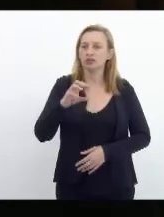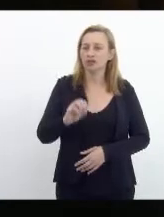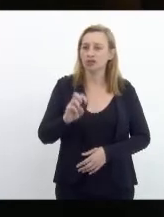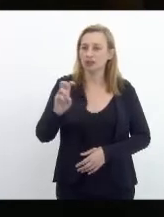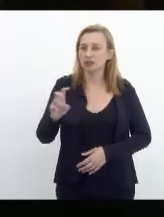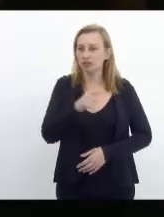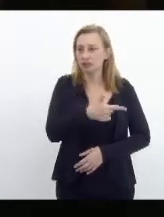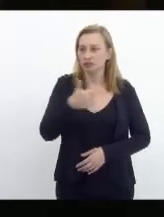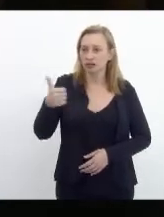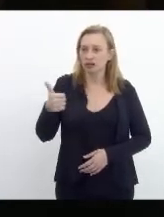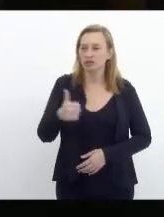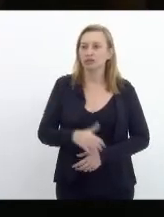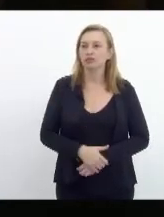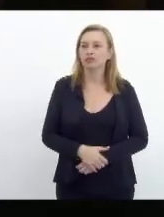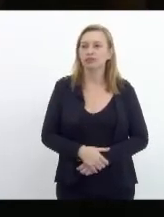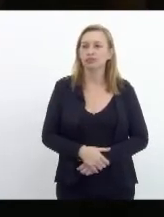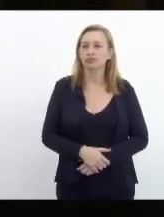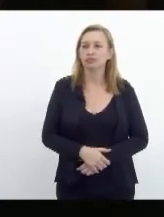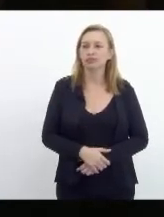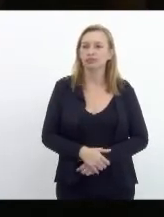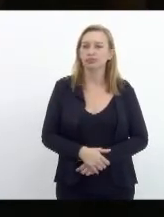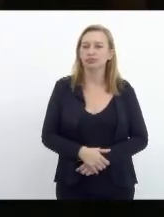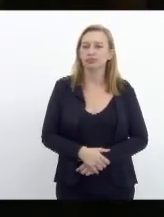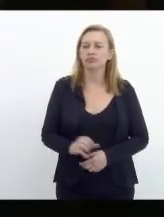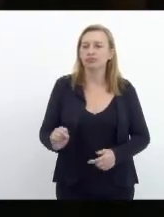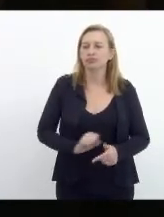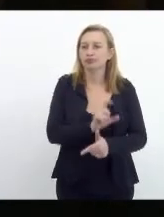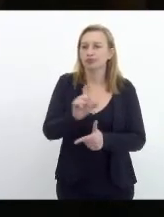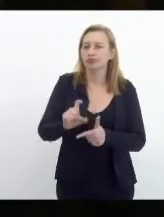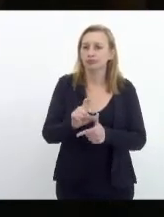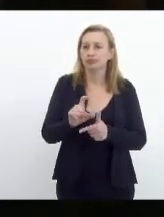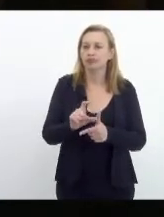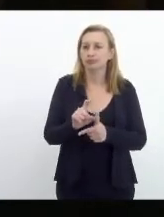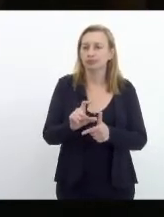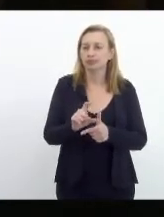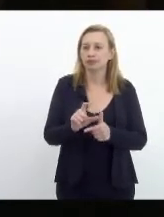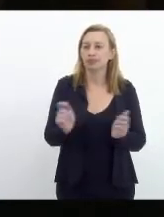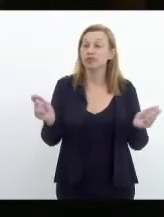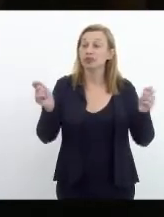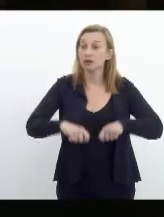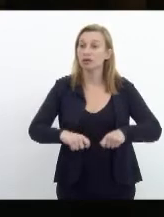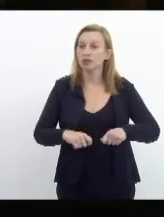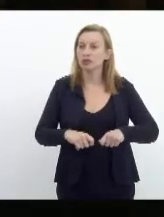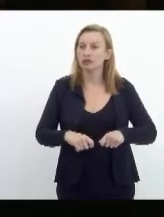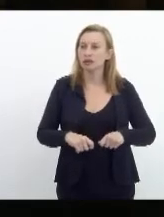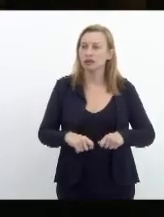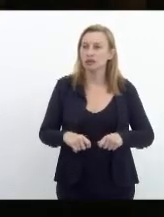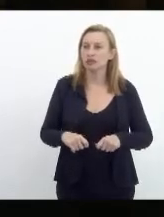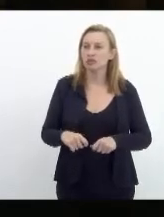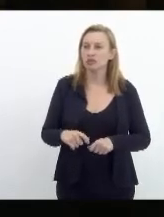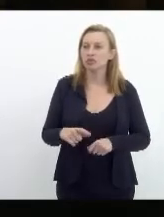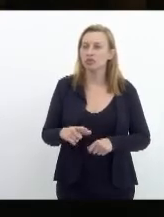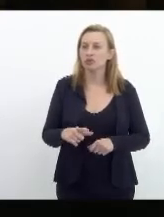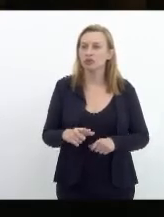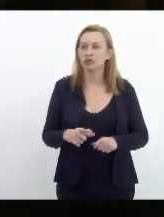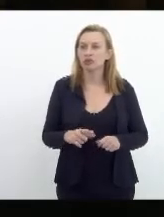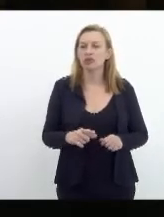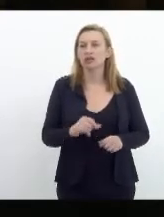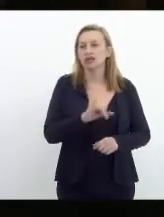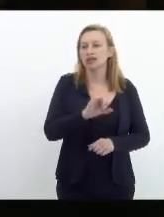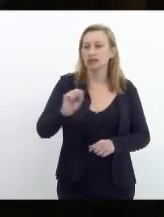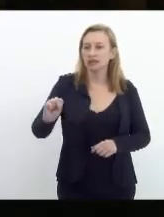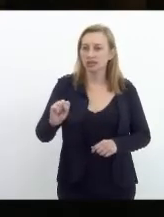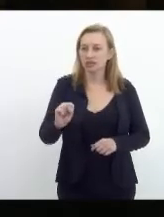de 2021, que dá ao Poder Executivo a possibilidade de conceder a isenção de